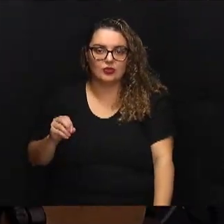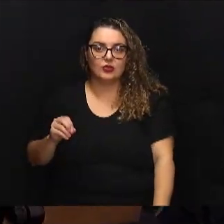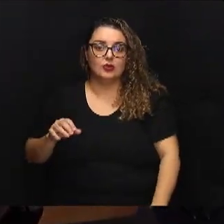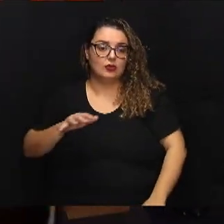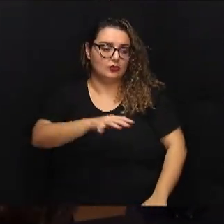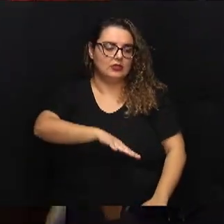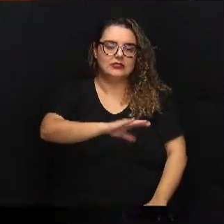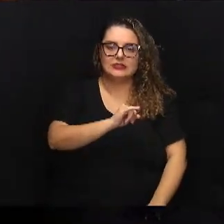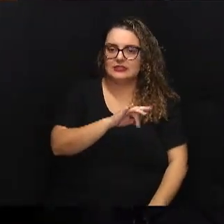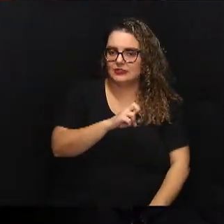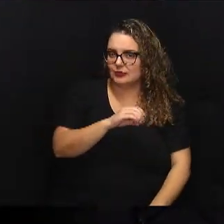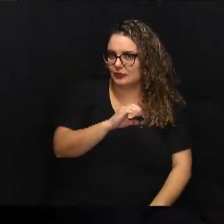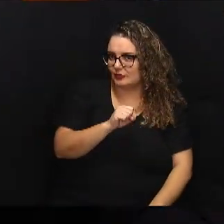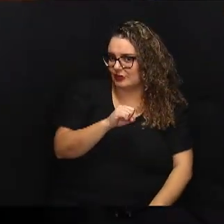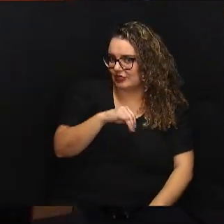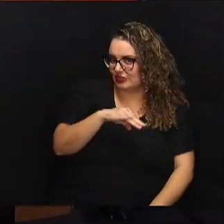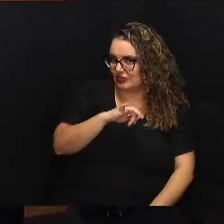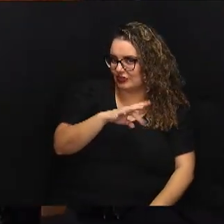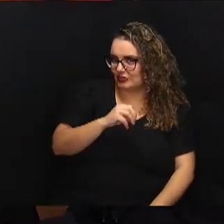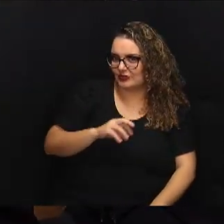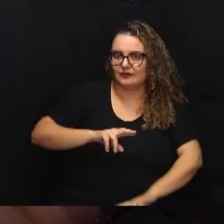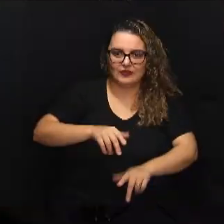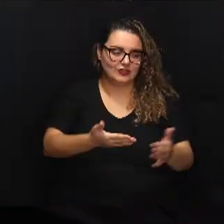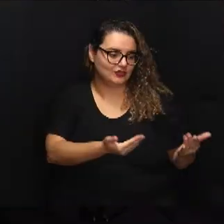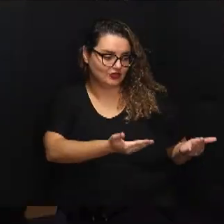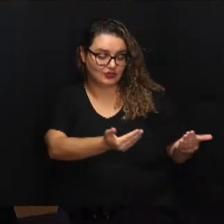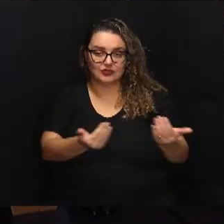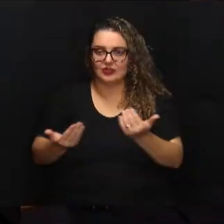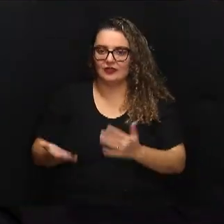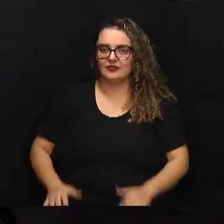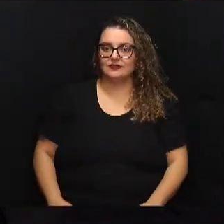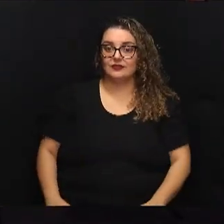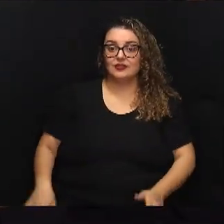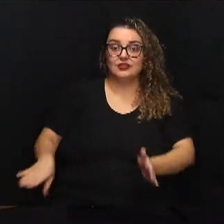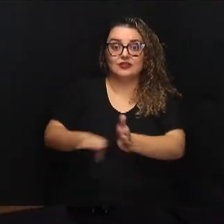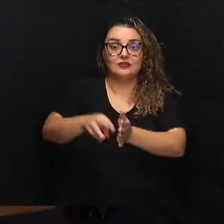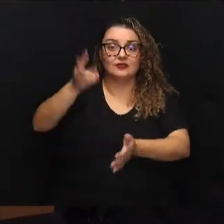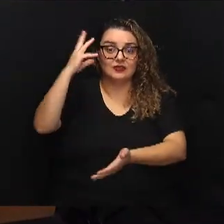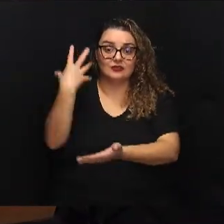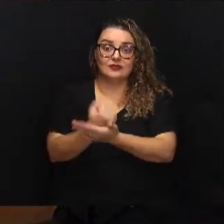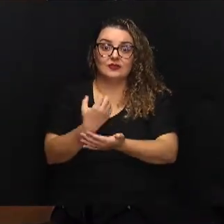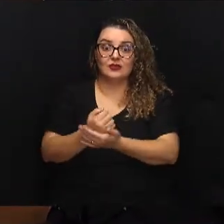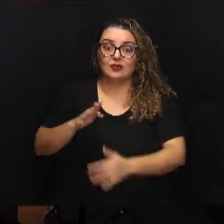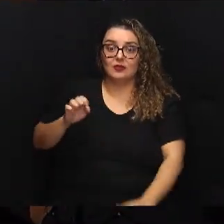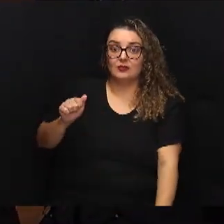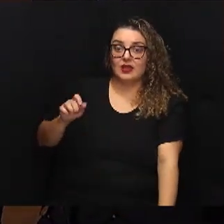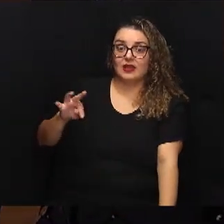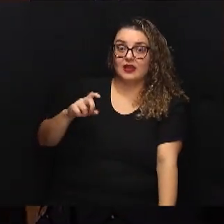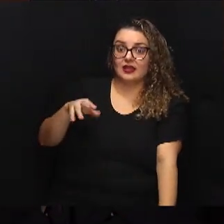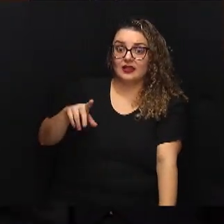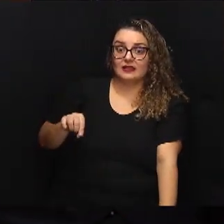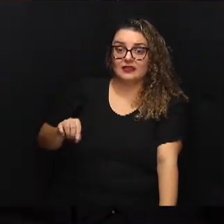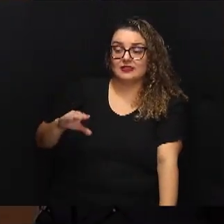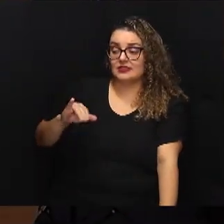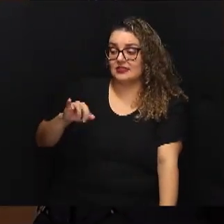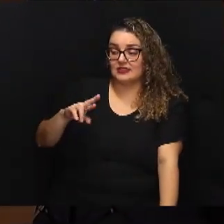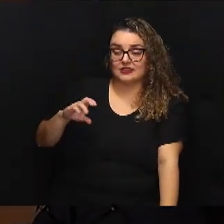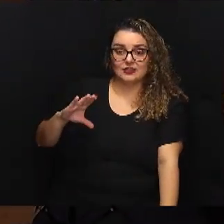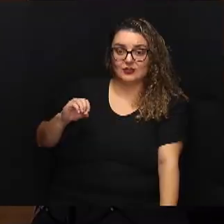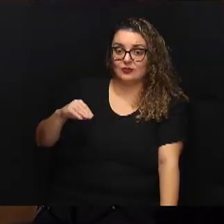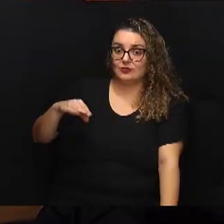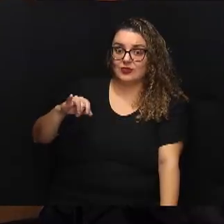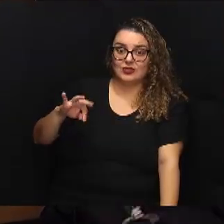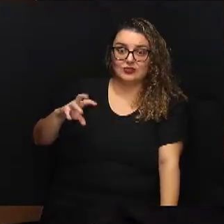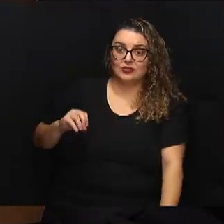mais lindos. Tem um monte de gente jovem aí hoje que vai chegar no Spotify e vai colocar Beatriz no Grande Circo Místico e vai ter acesso a todo